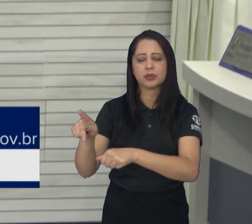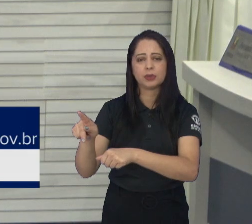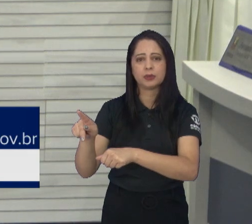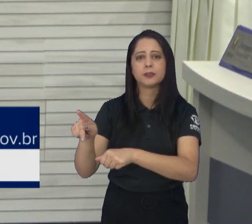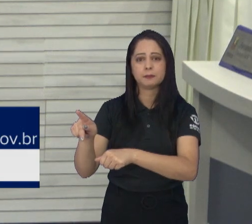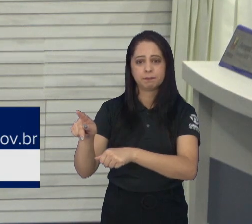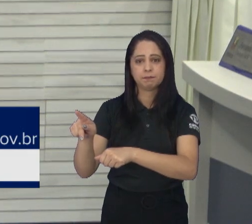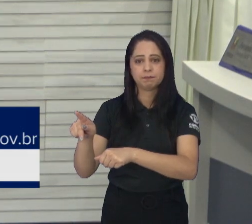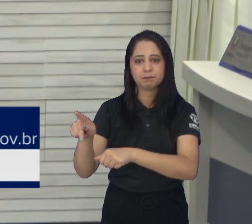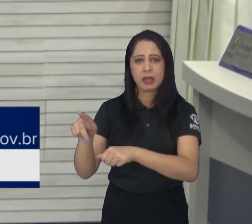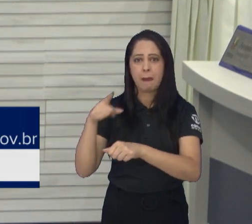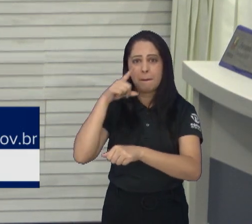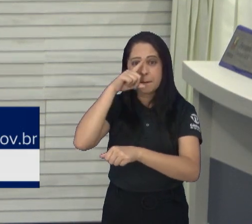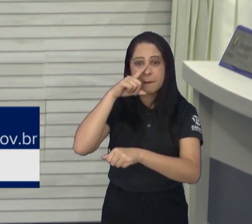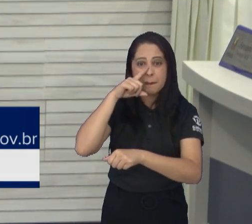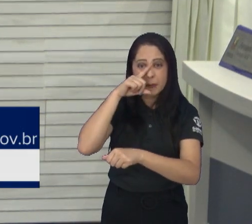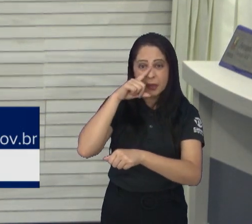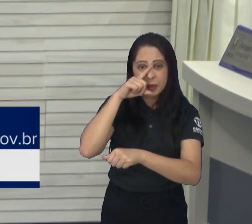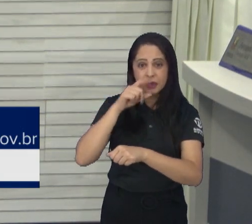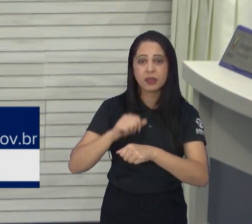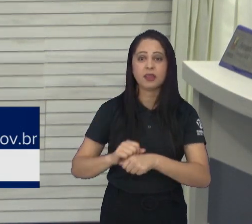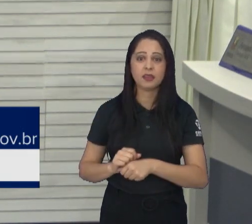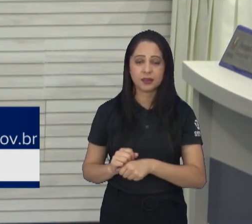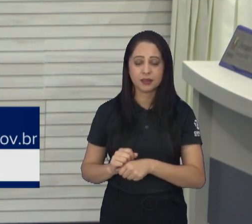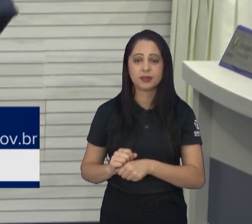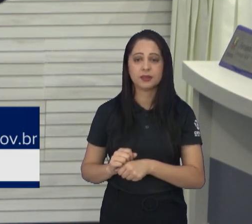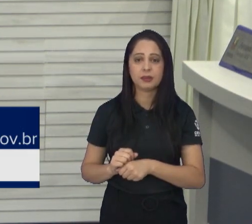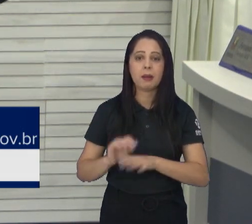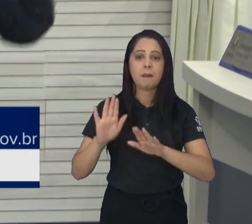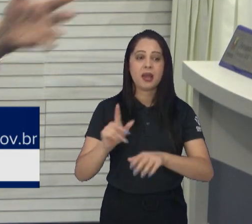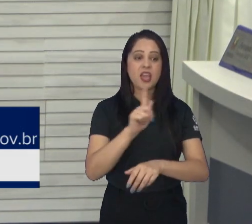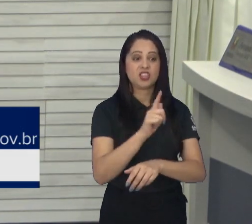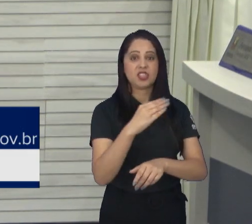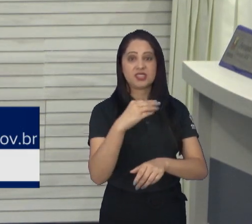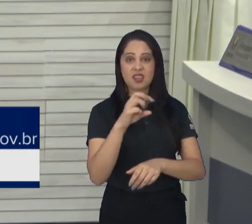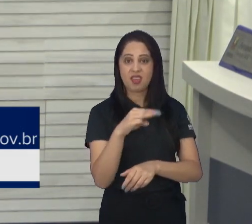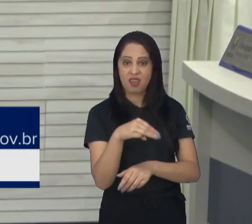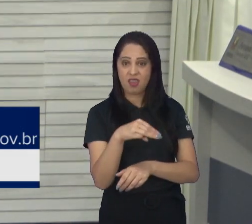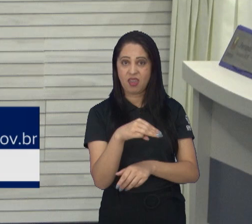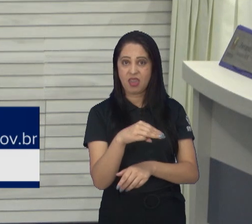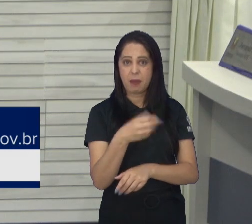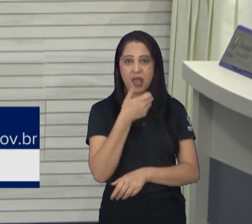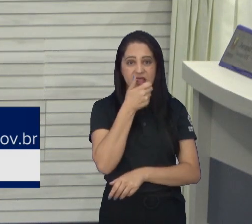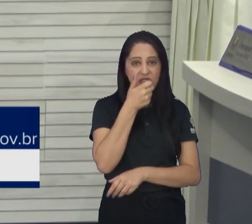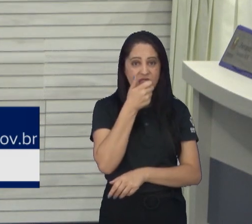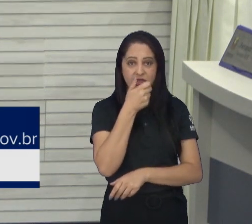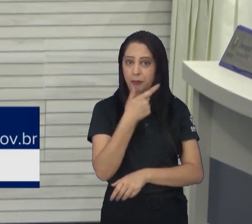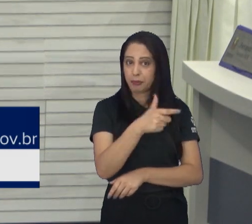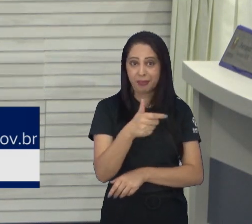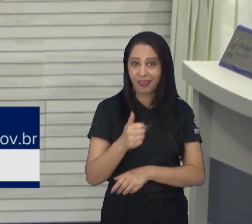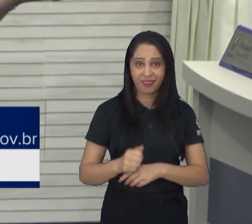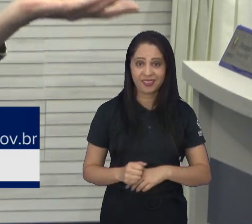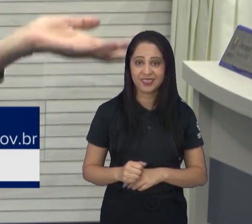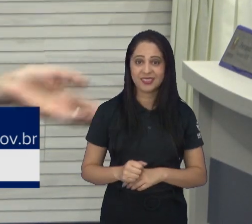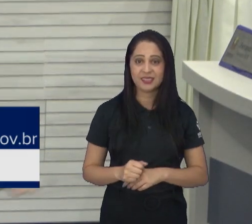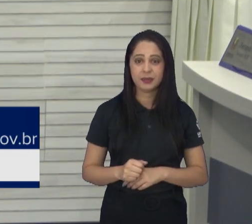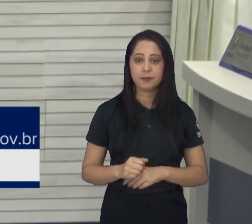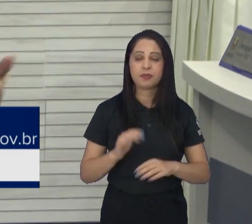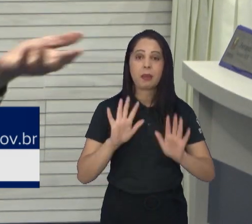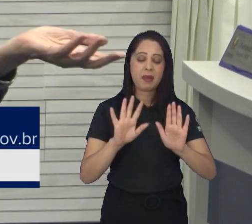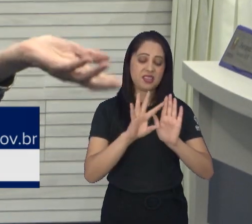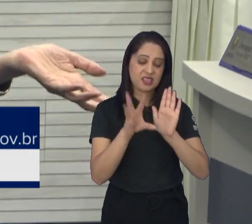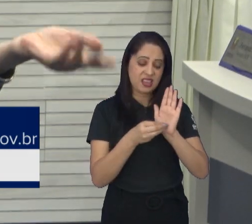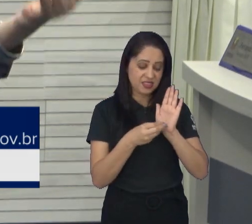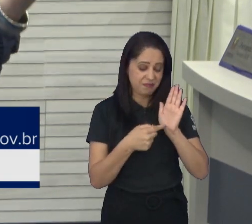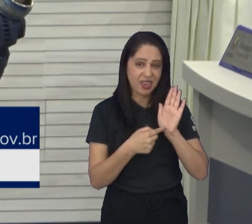áreas perigosas, com WhatsApp, porque a GCM não tem nem o rádio. As emendas, infelizmente,